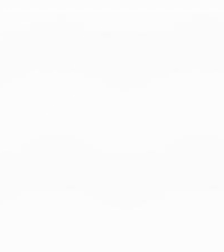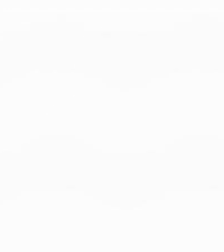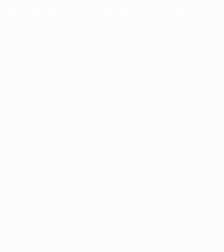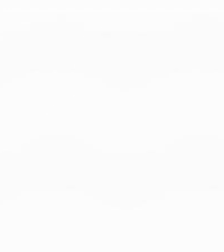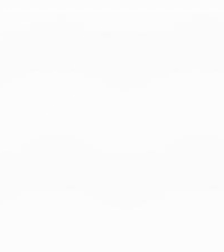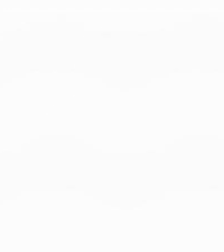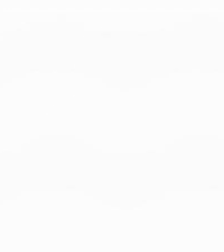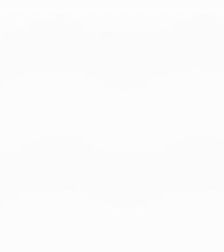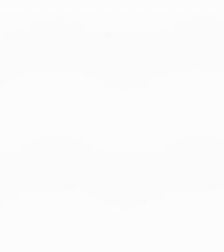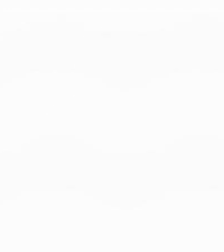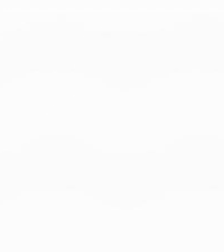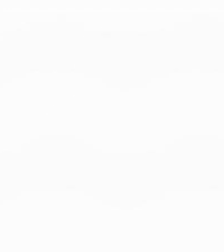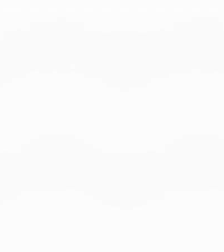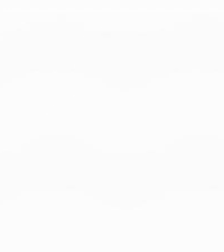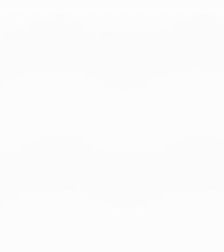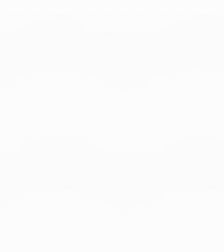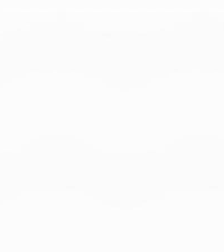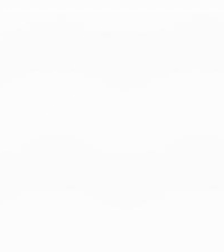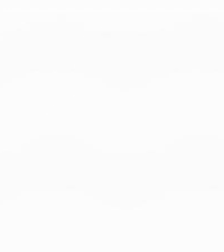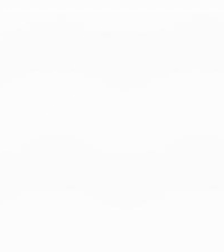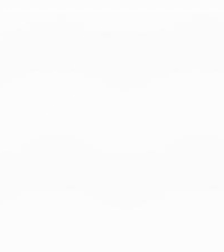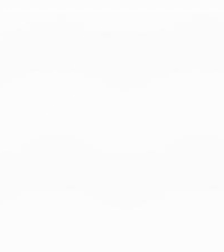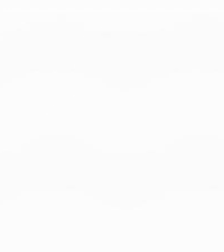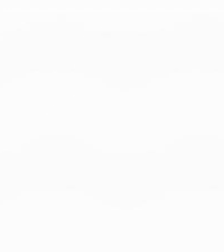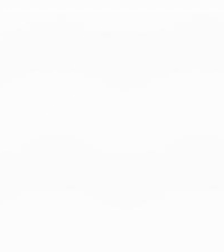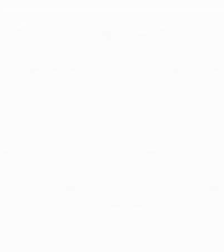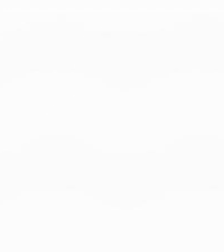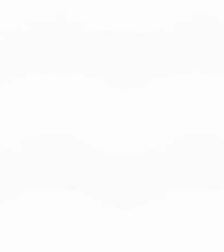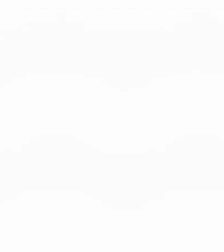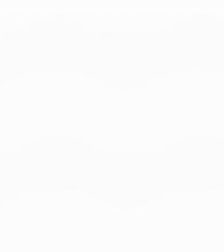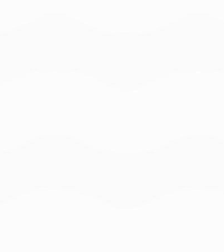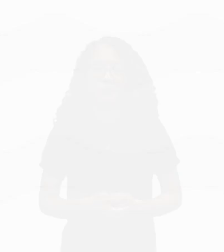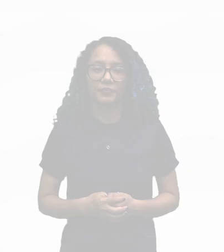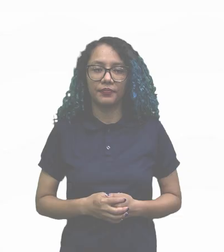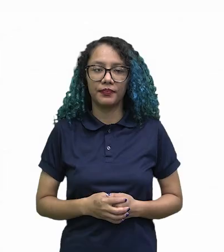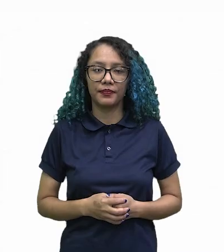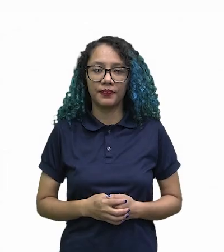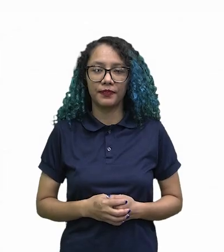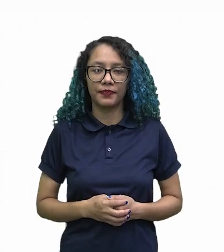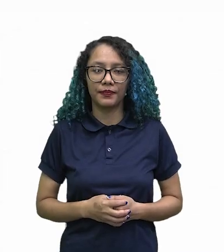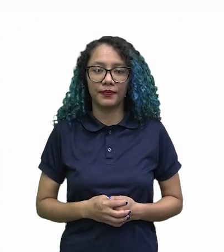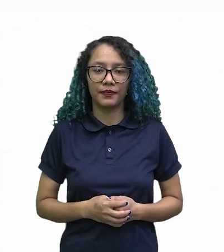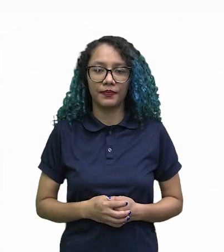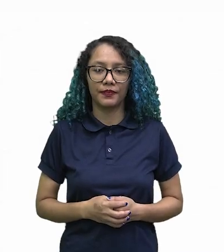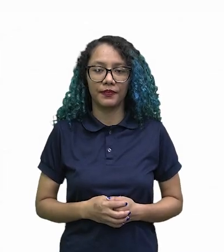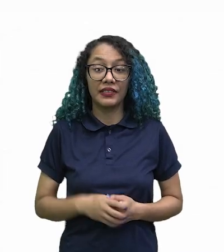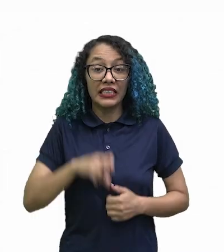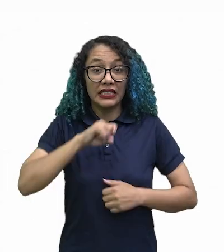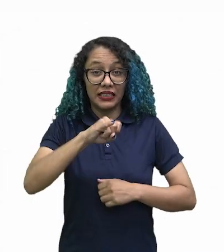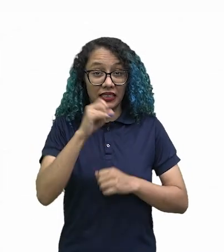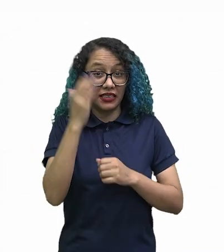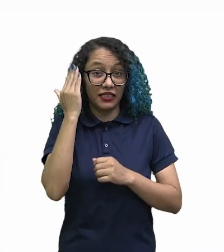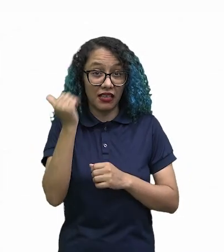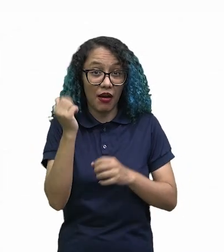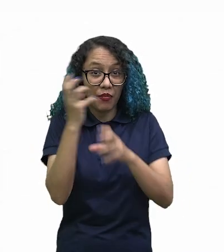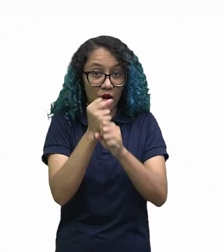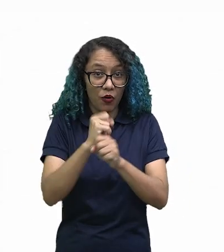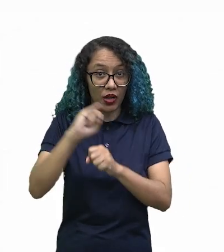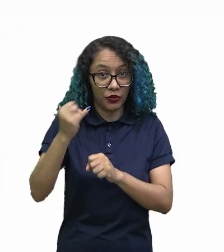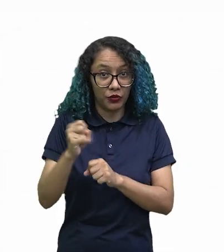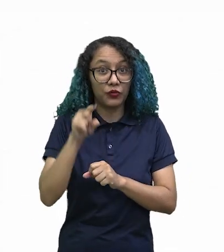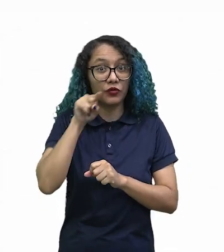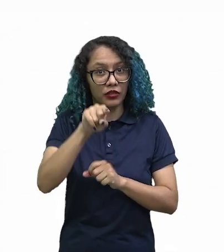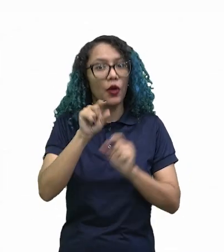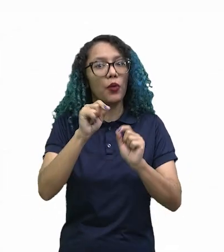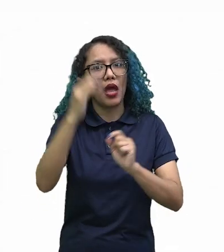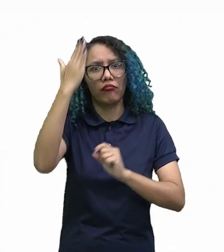entendimento do custo do empréstimo. Ao saber calcular os juros simples, o que acontece? Você se torna senhor da